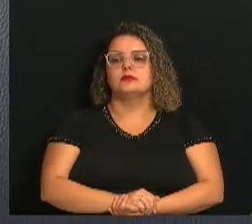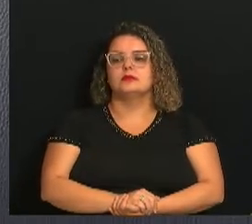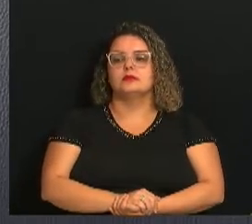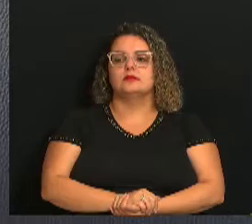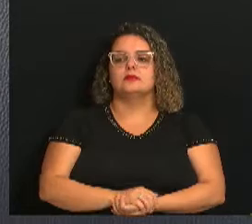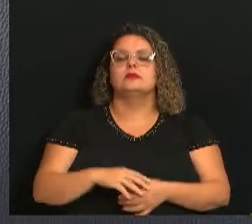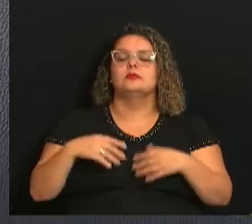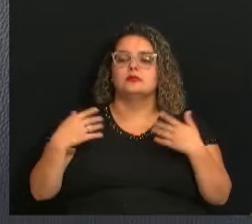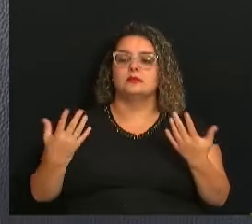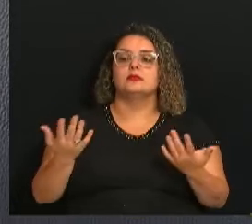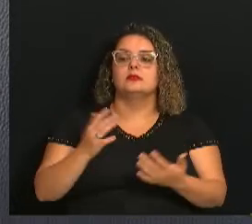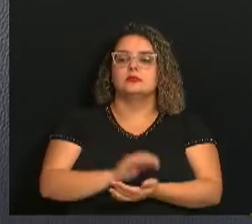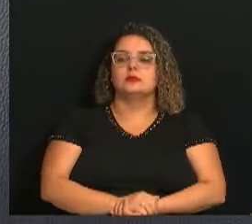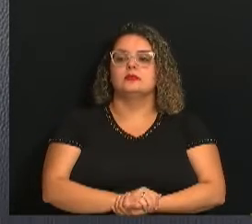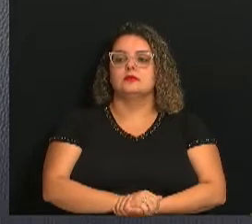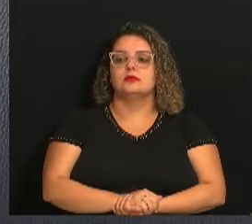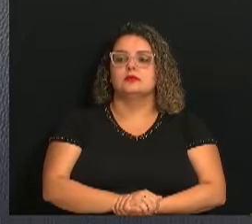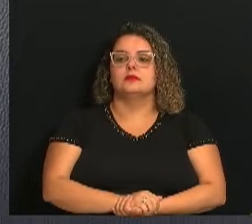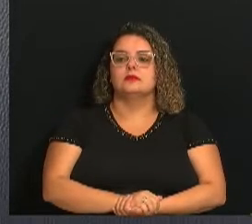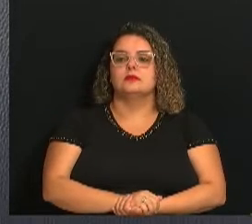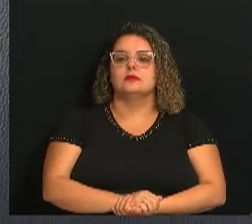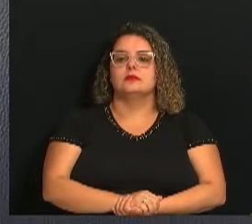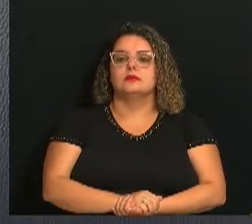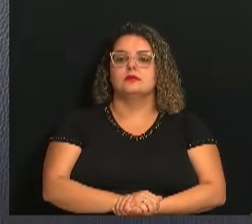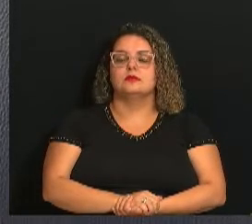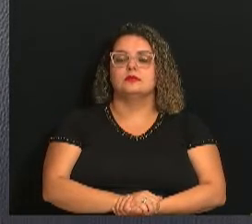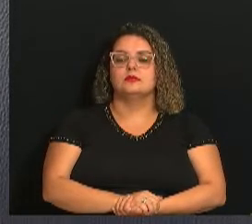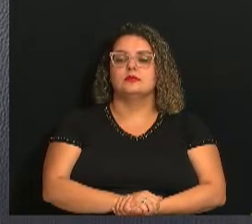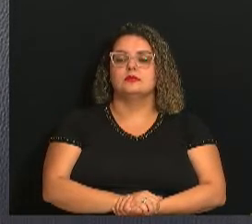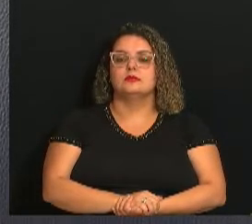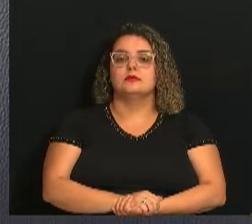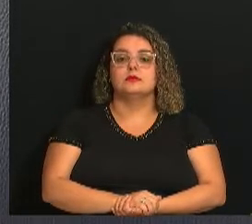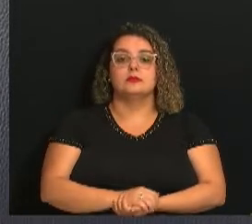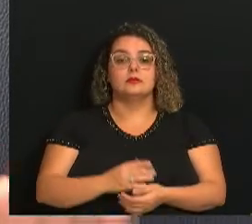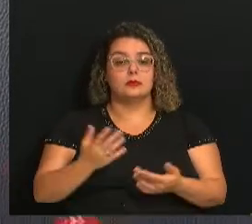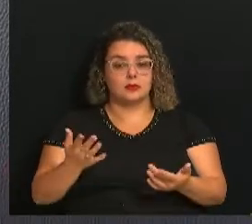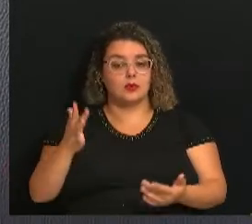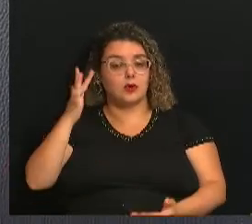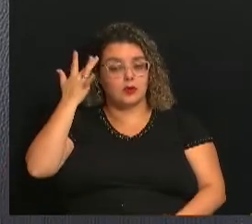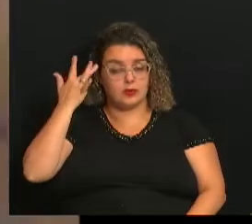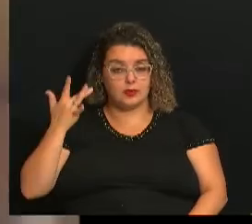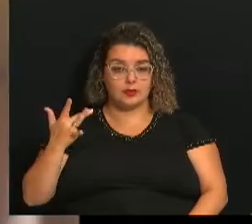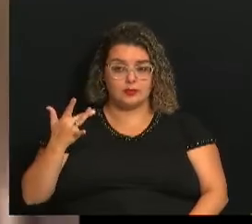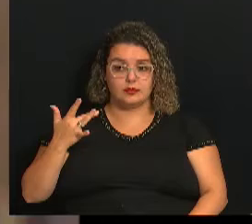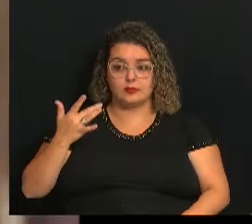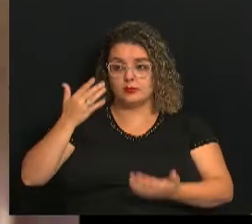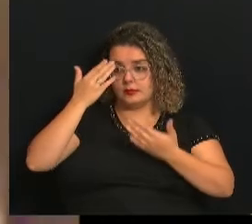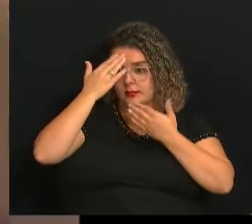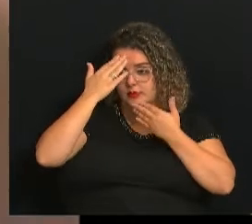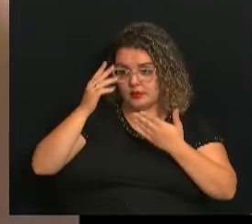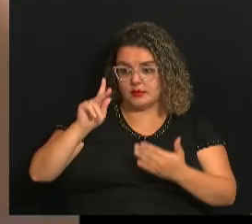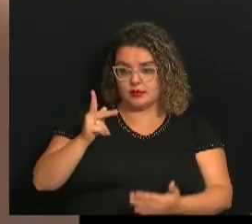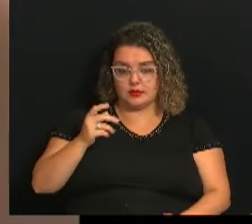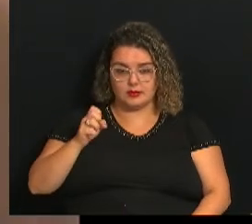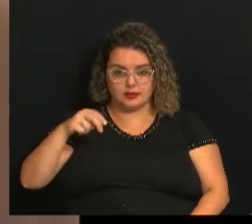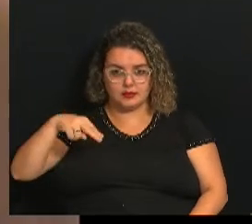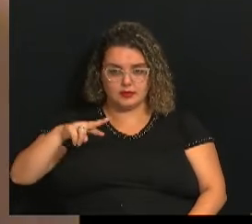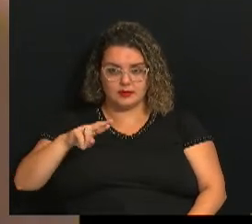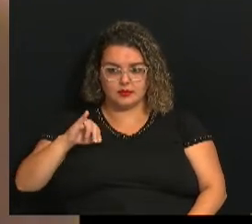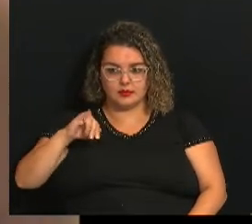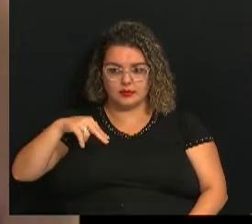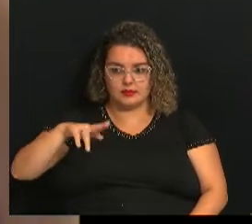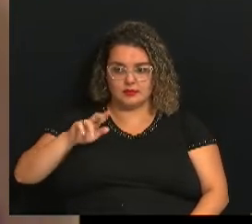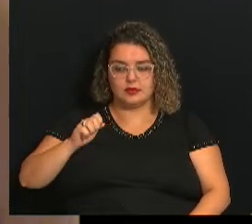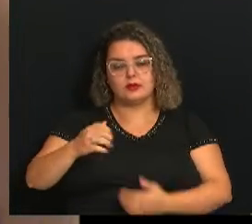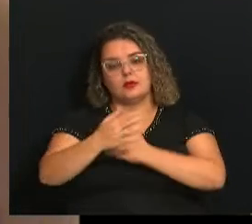isso? Sônia, é por isso. Bom, Guida, obrigada, Henrique, pelo comentário. Um abraço aí